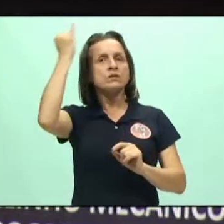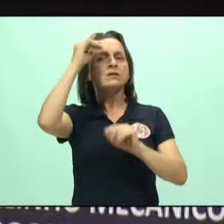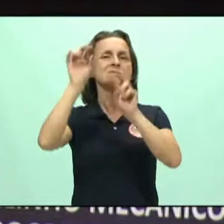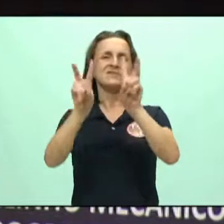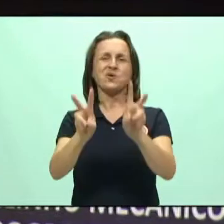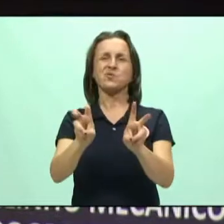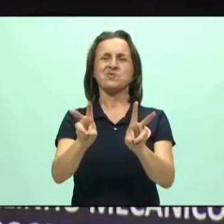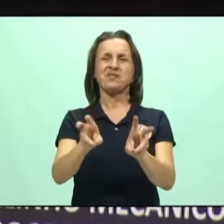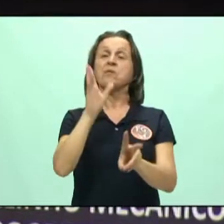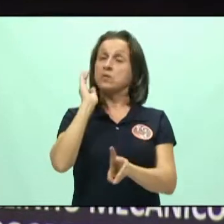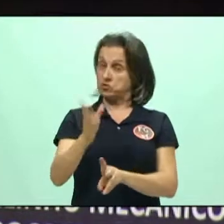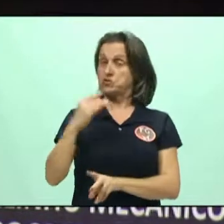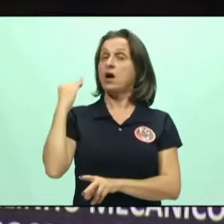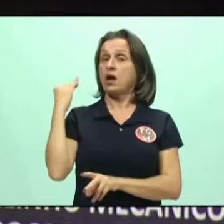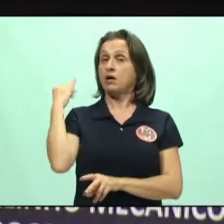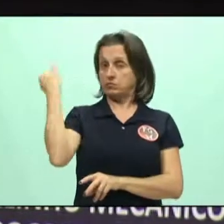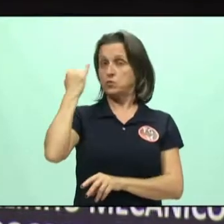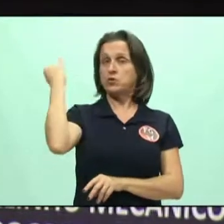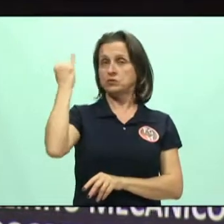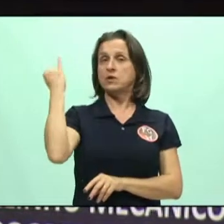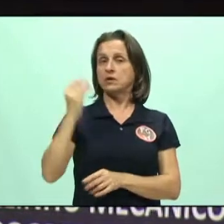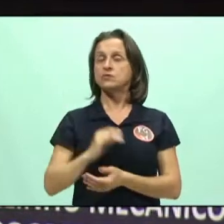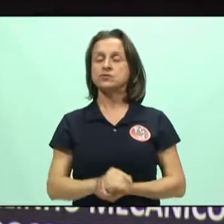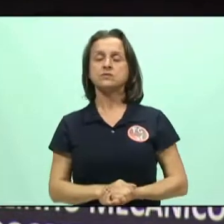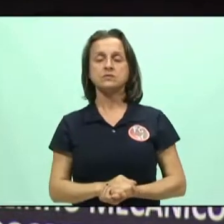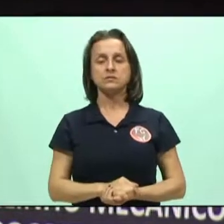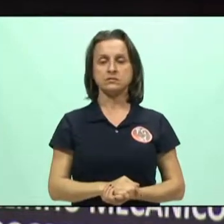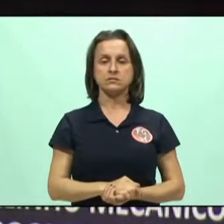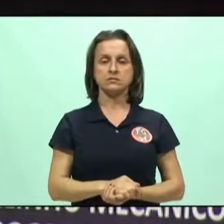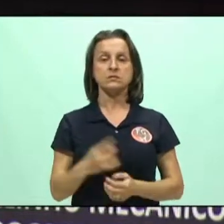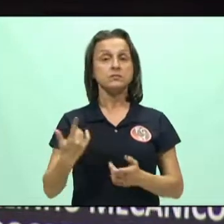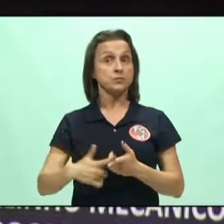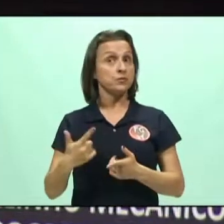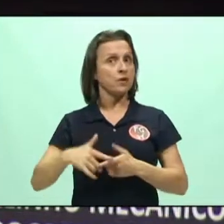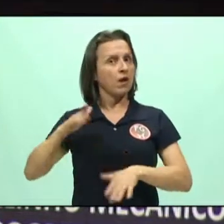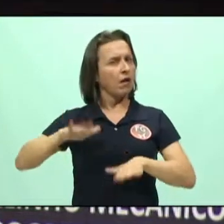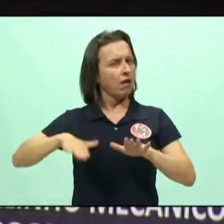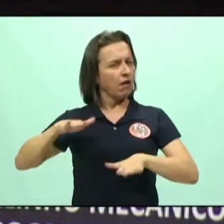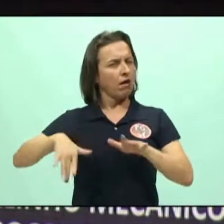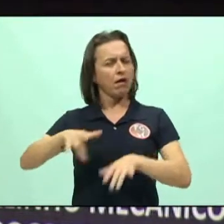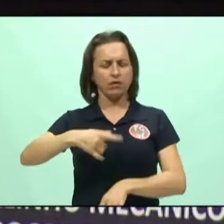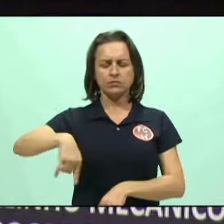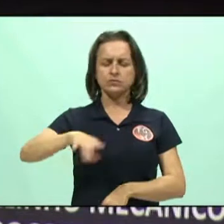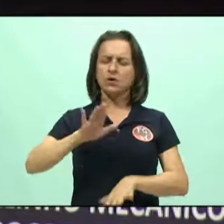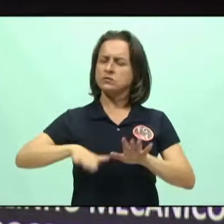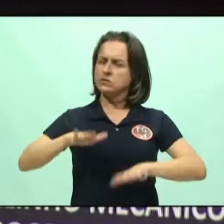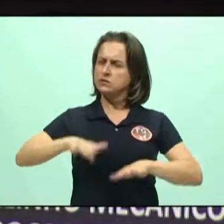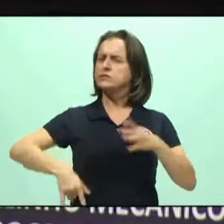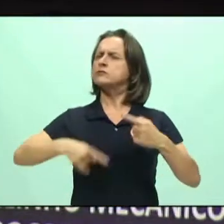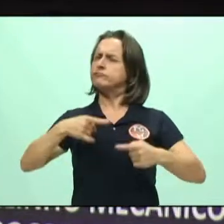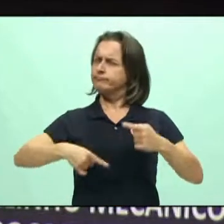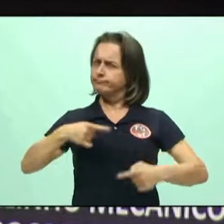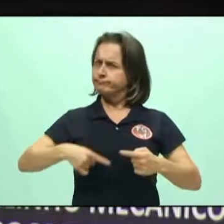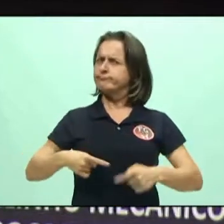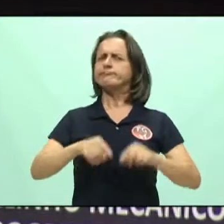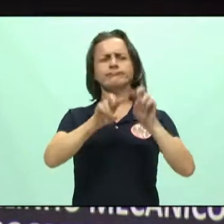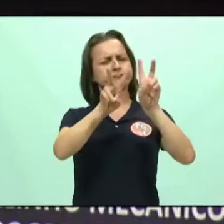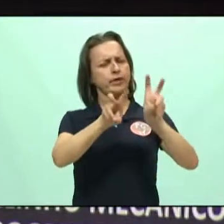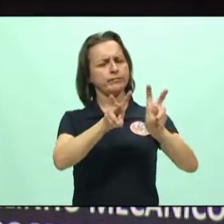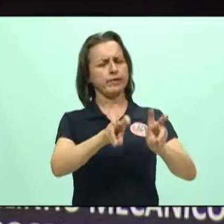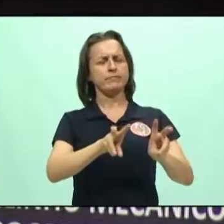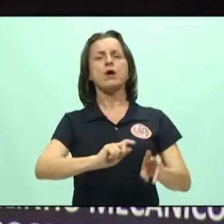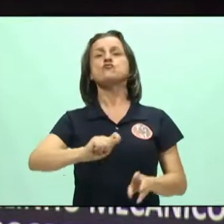ele já é bastante importante e até porque nós de vez em quando estamos aqui discutindo algumas questões da